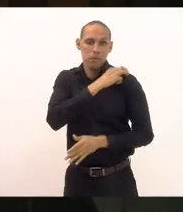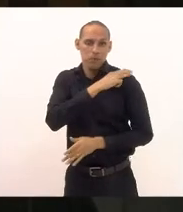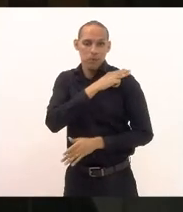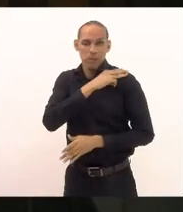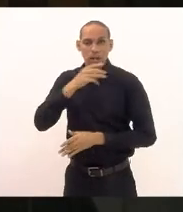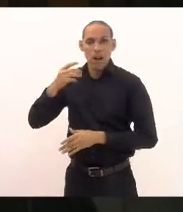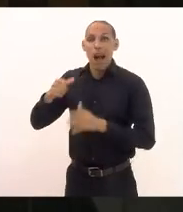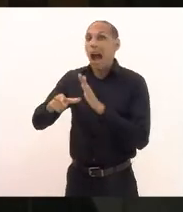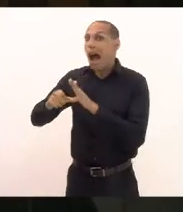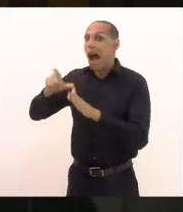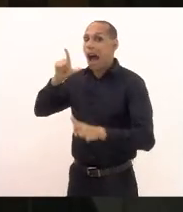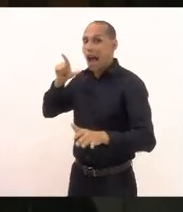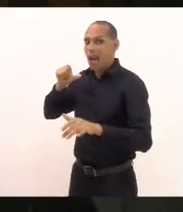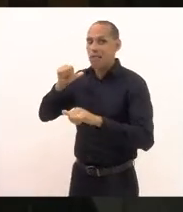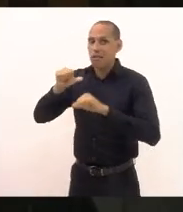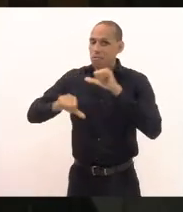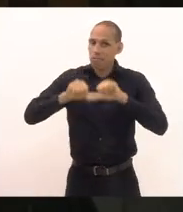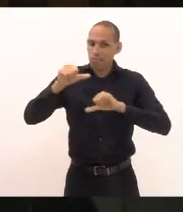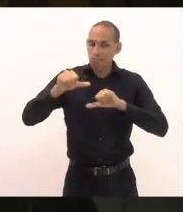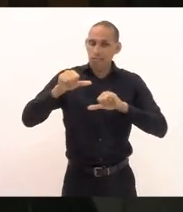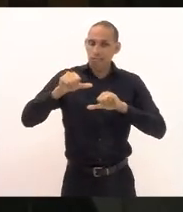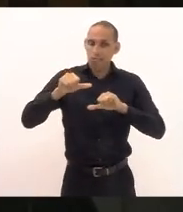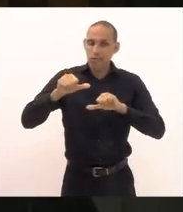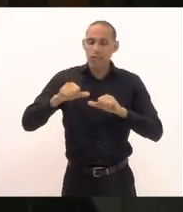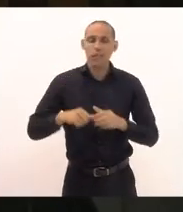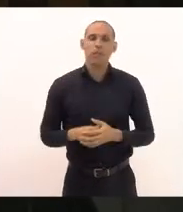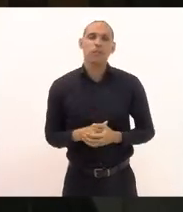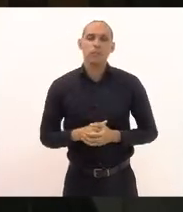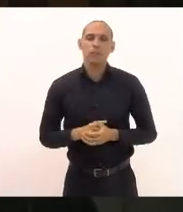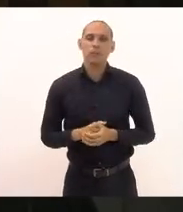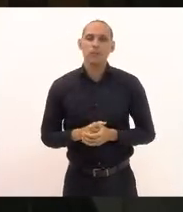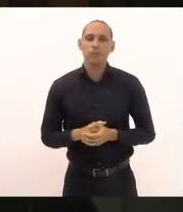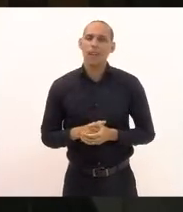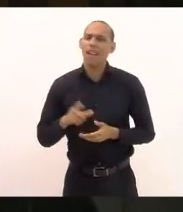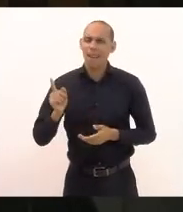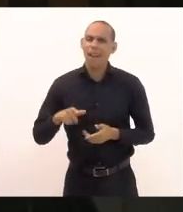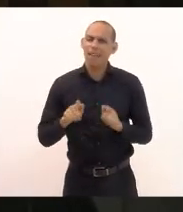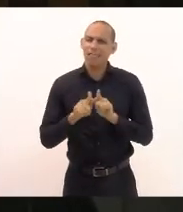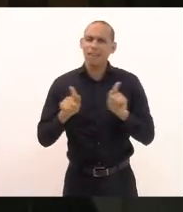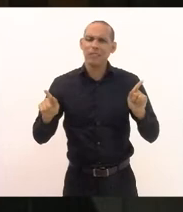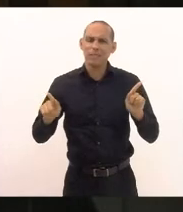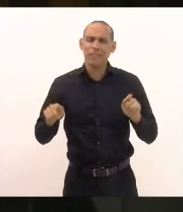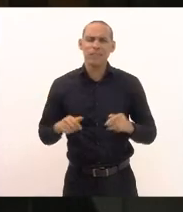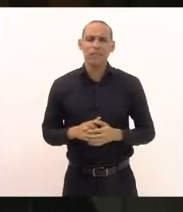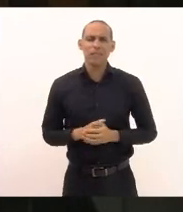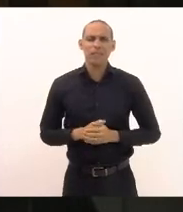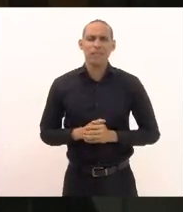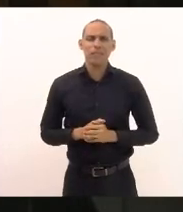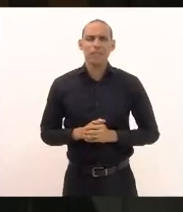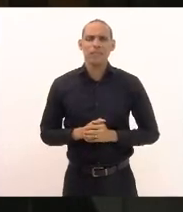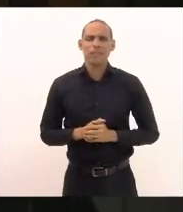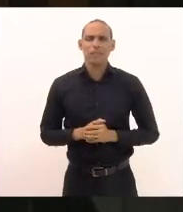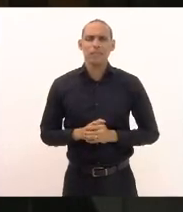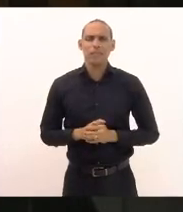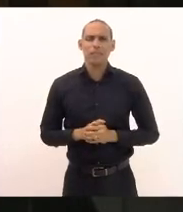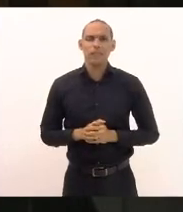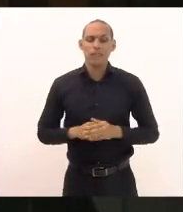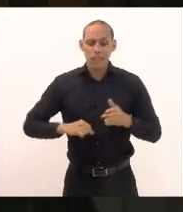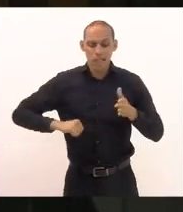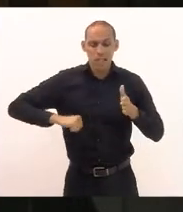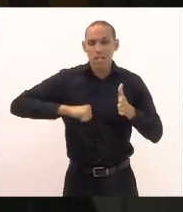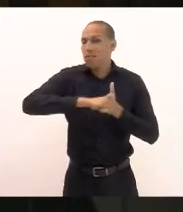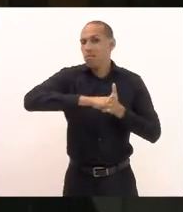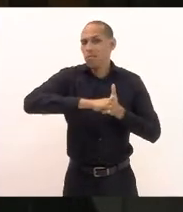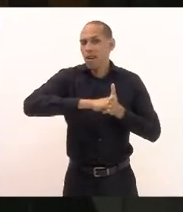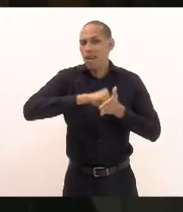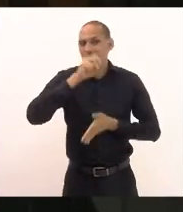essa reforma é tratada é muito grave. E isso tem um impacto